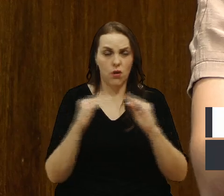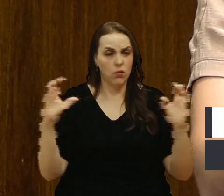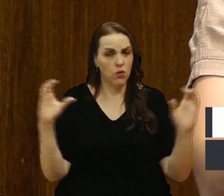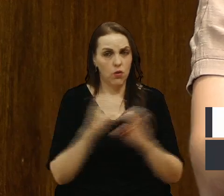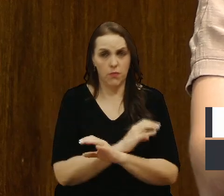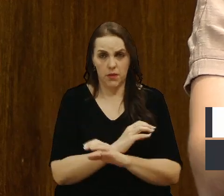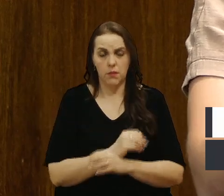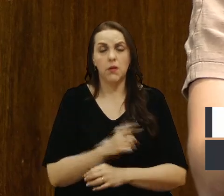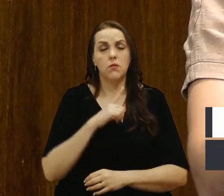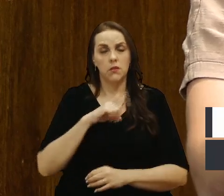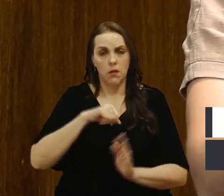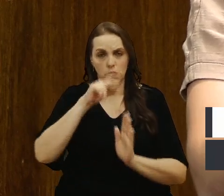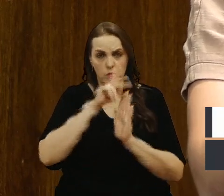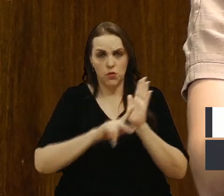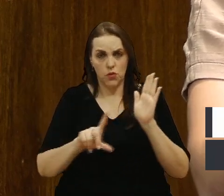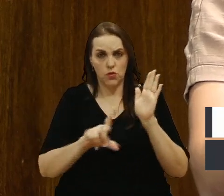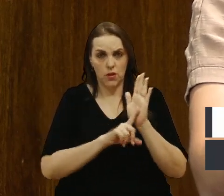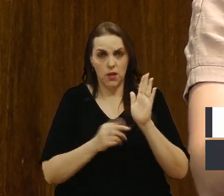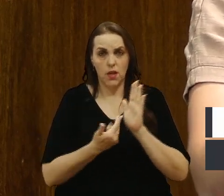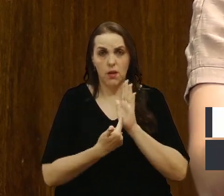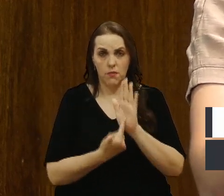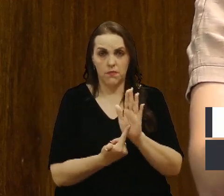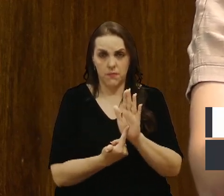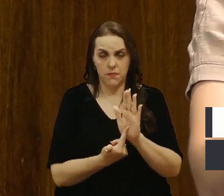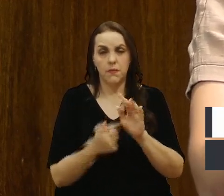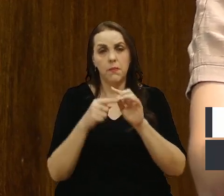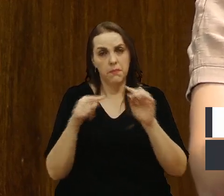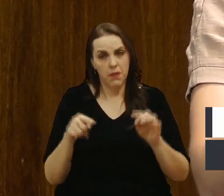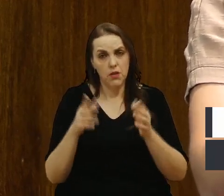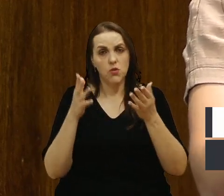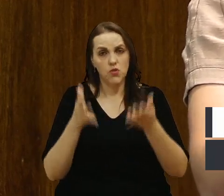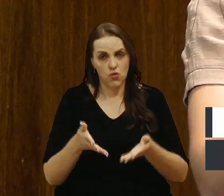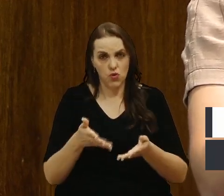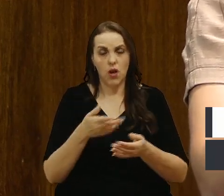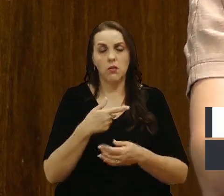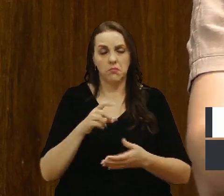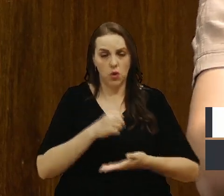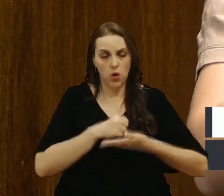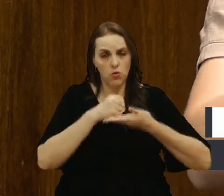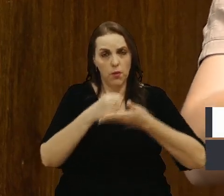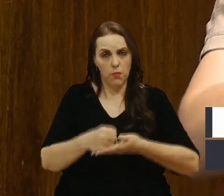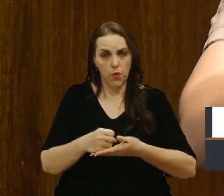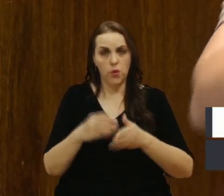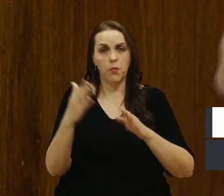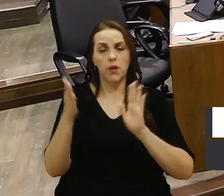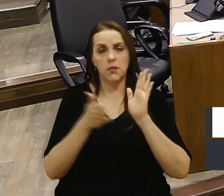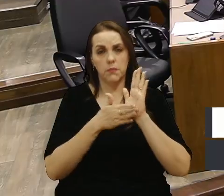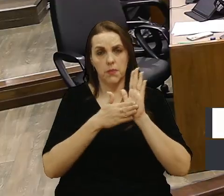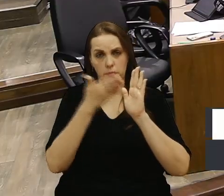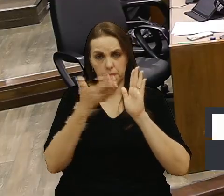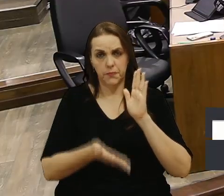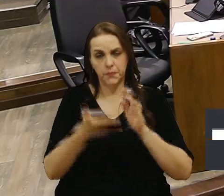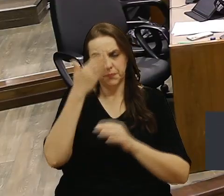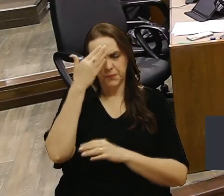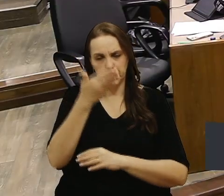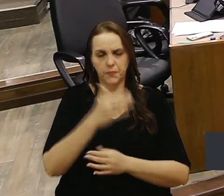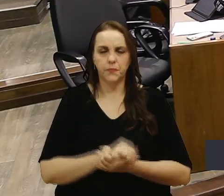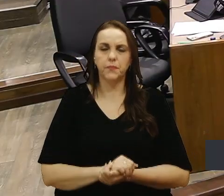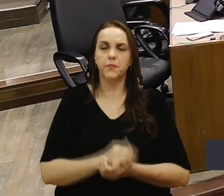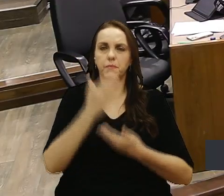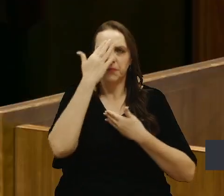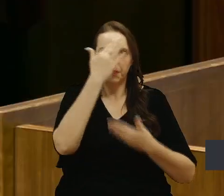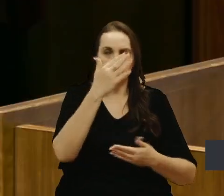temos um projeto de lei, né, para apresentar sobre isso, mas desde já conte com o nosso apoio para essa pauta. Obrigada. Obrigado,